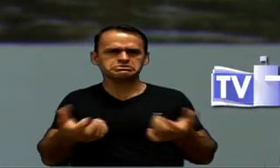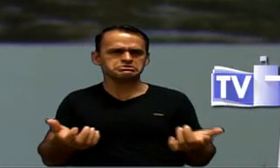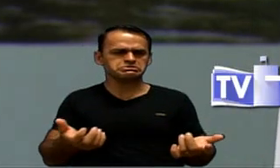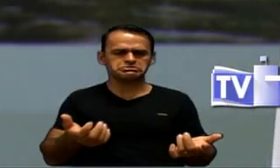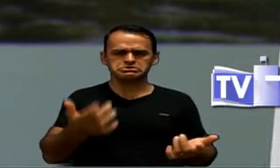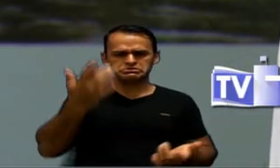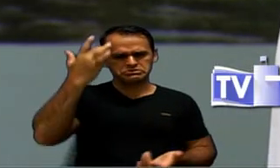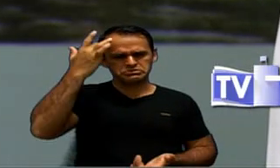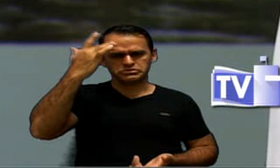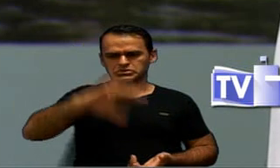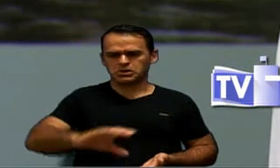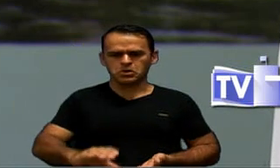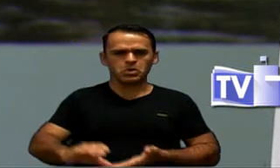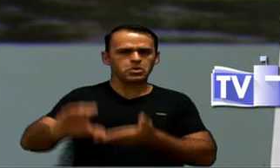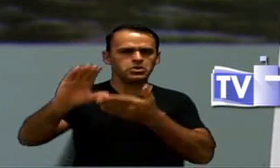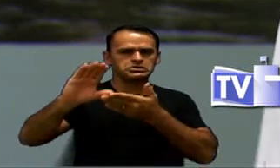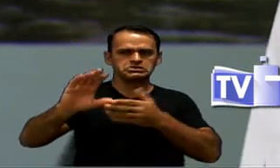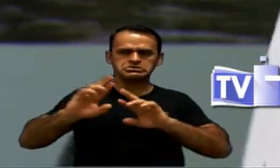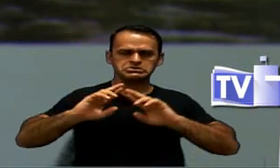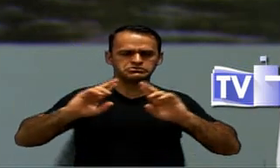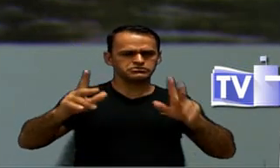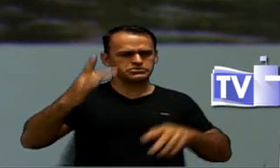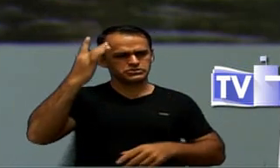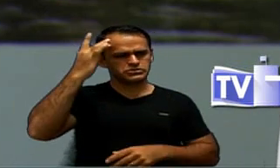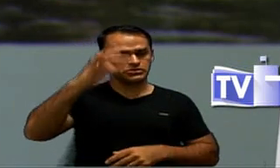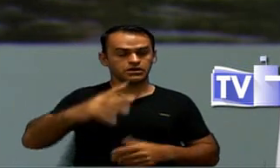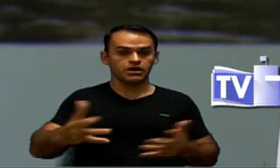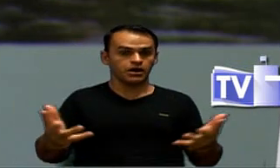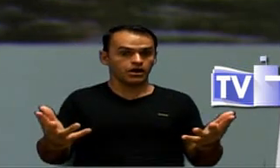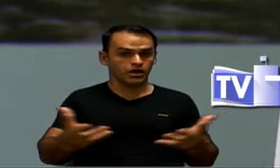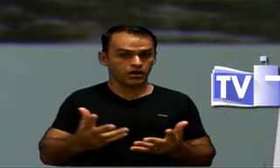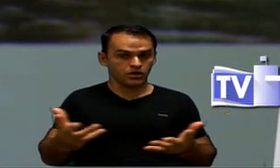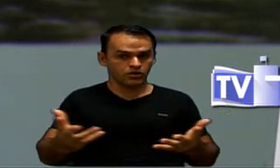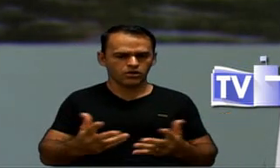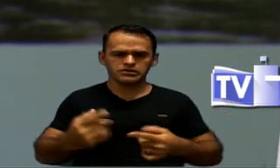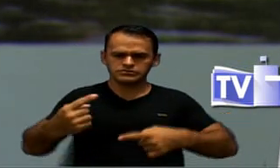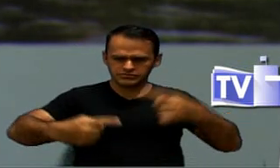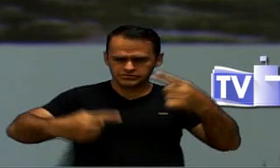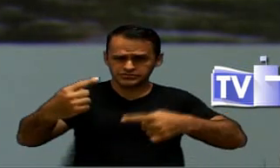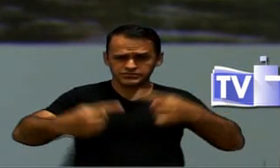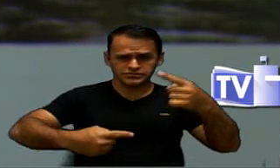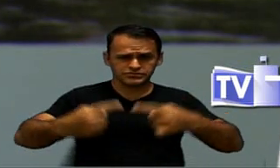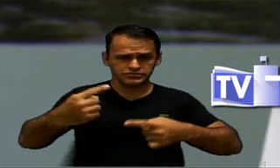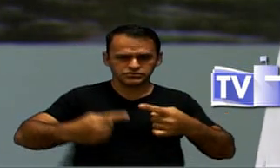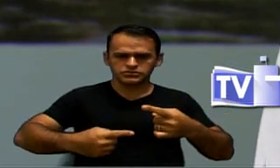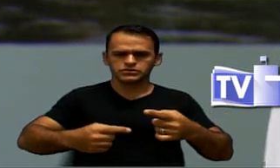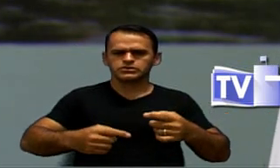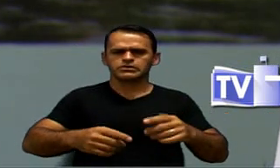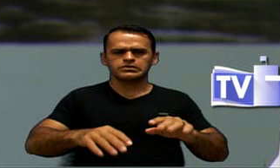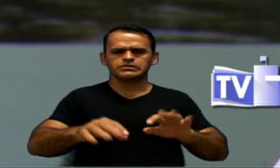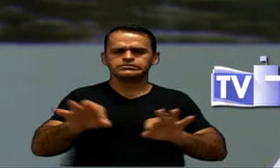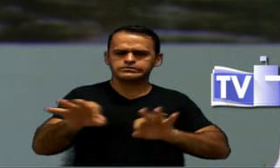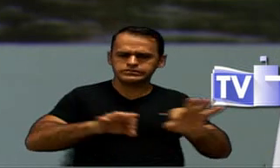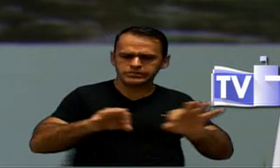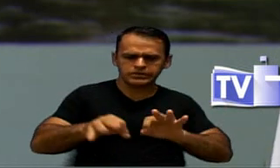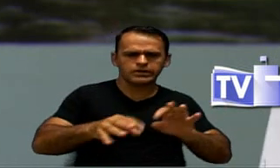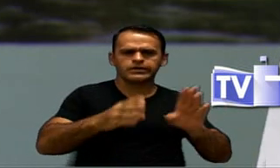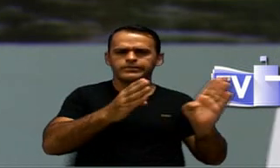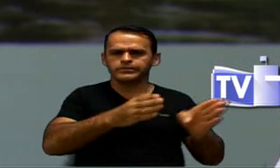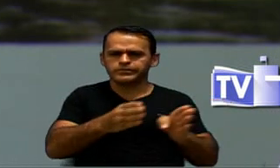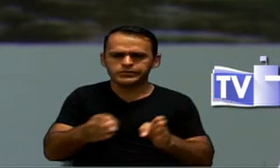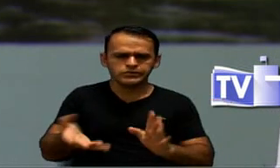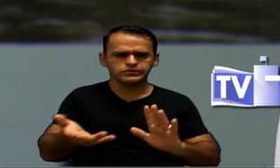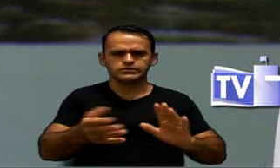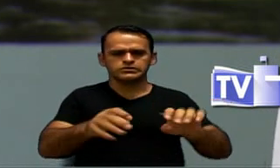uma outra forma de atuação diferente, que dessa vez, quando nós fomos discutir aqui na Câmara a formação do Conselho, a nova